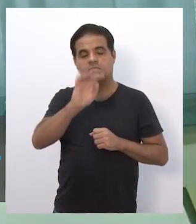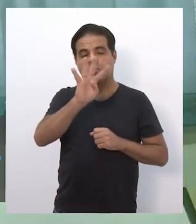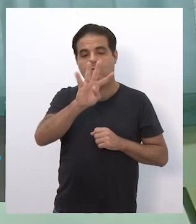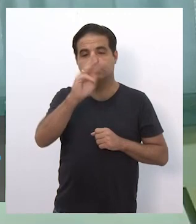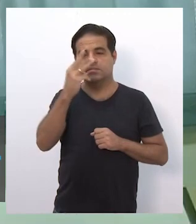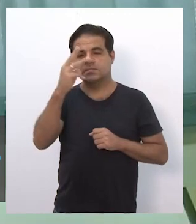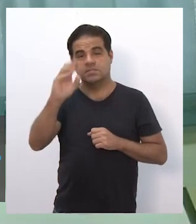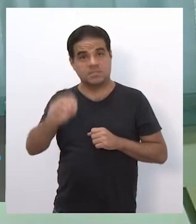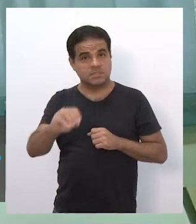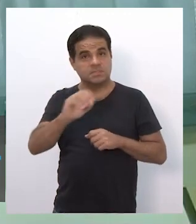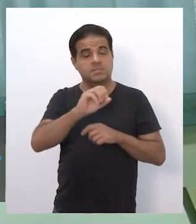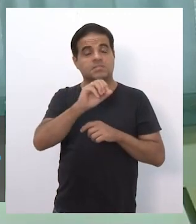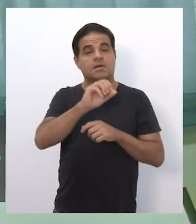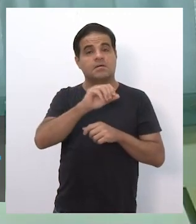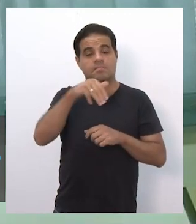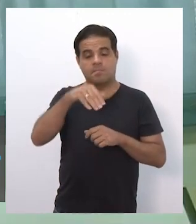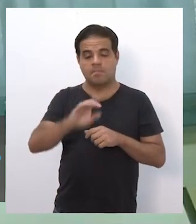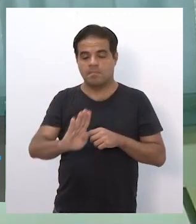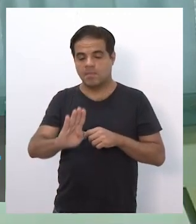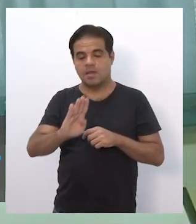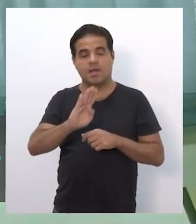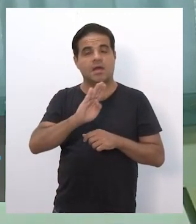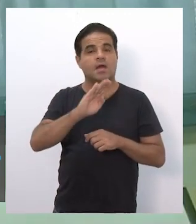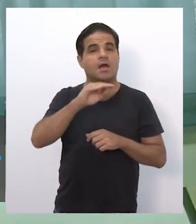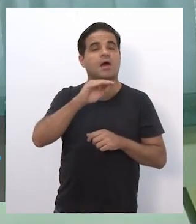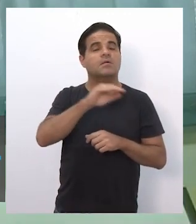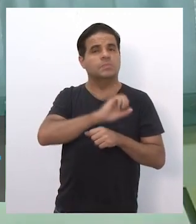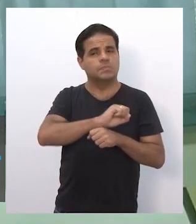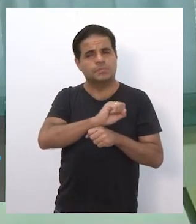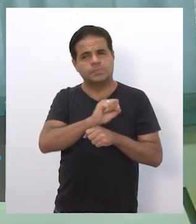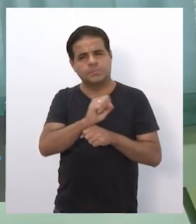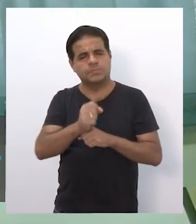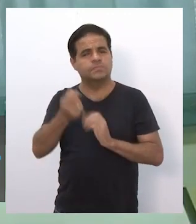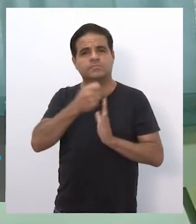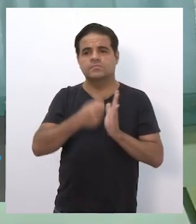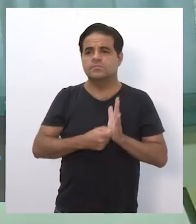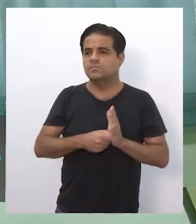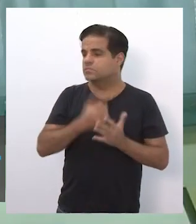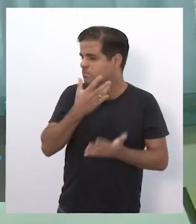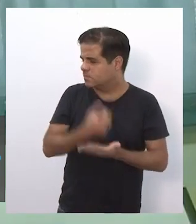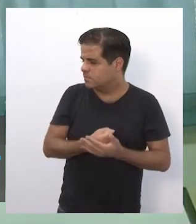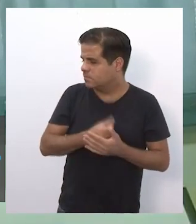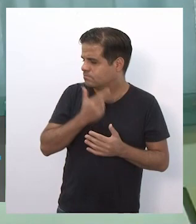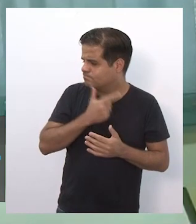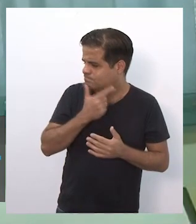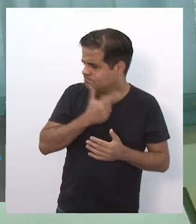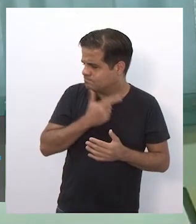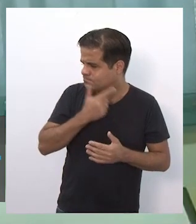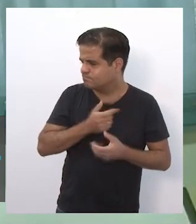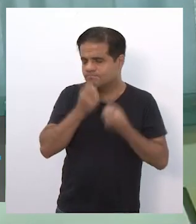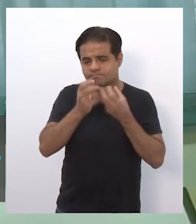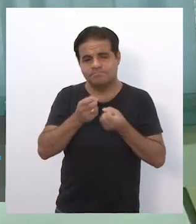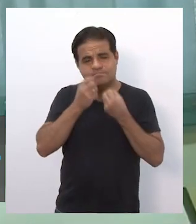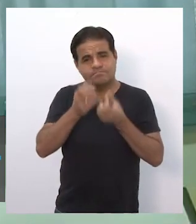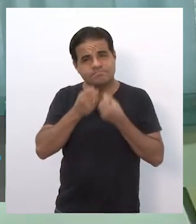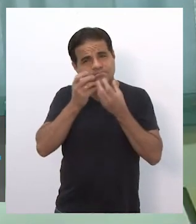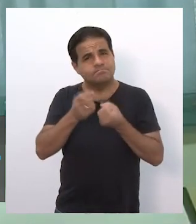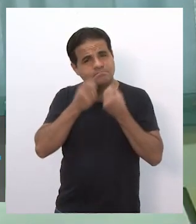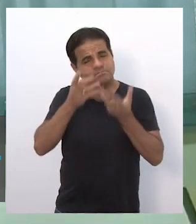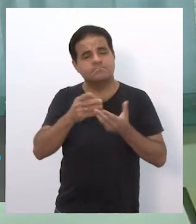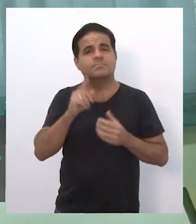430 megas por segundo a escrita. Ou seja, a velocidade de você gravar a informação nesse